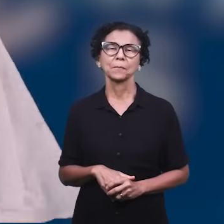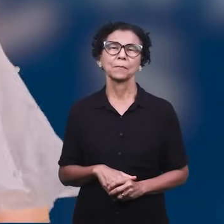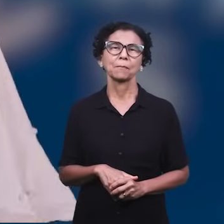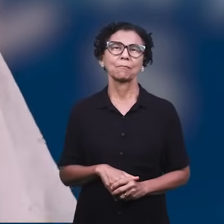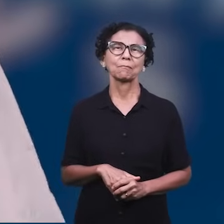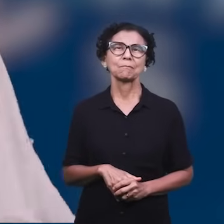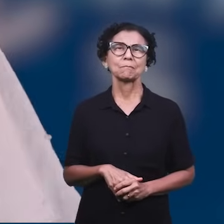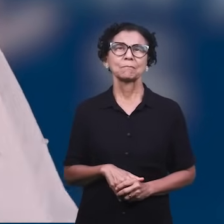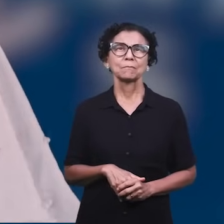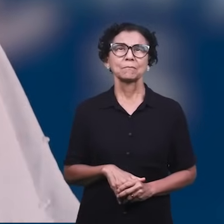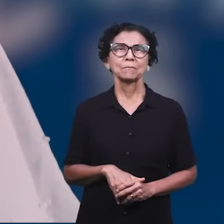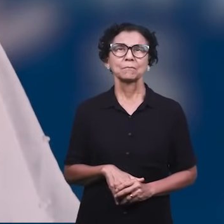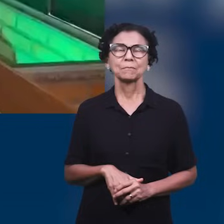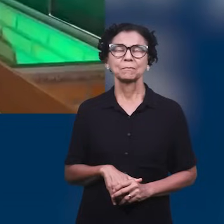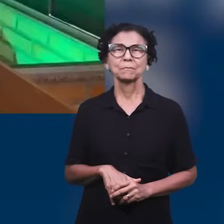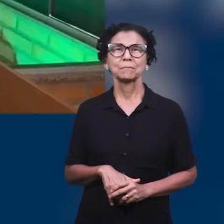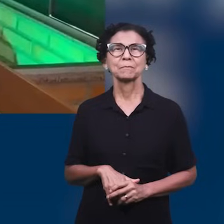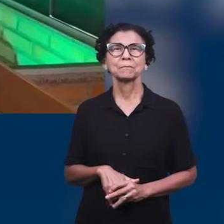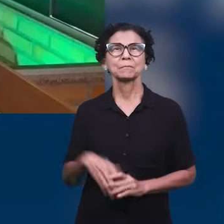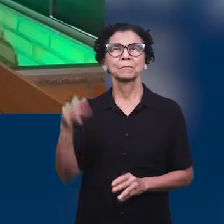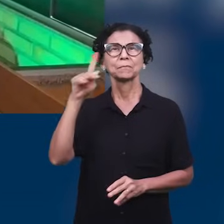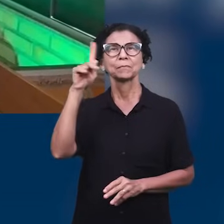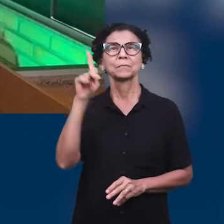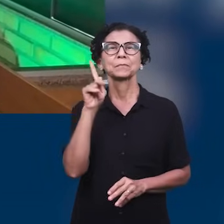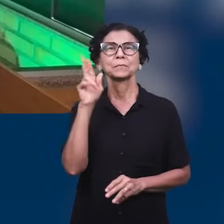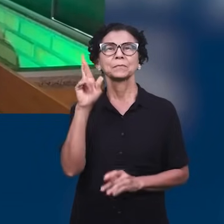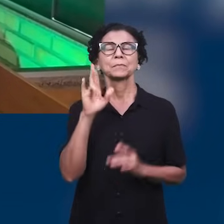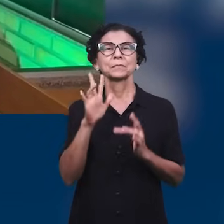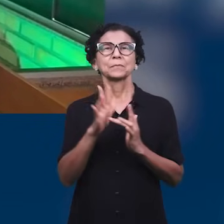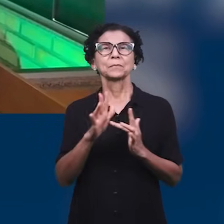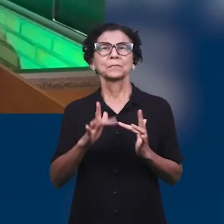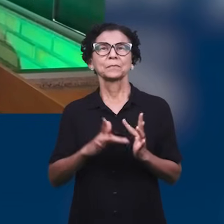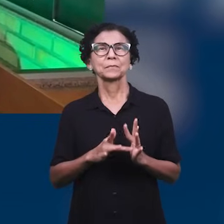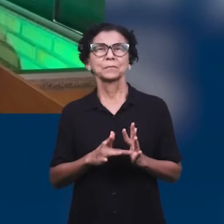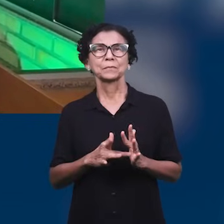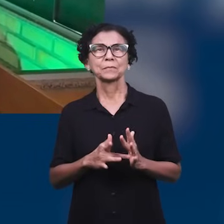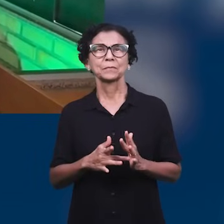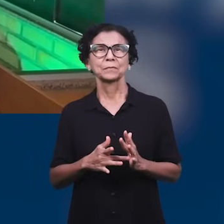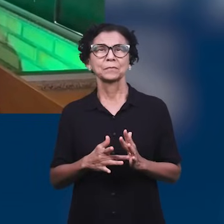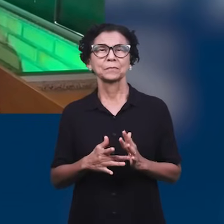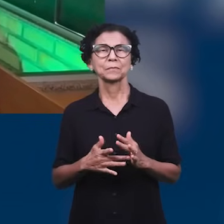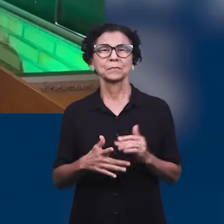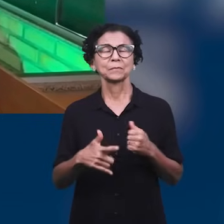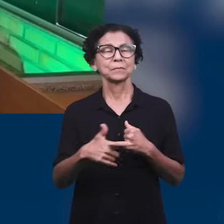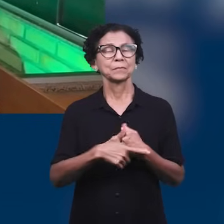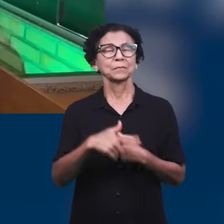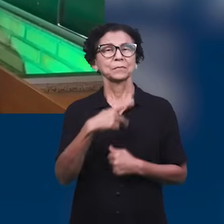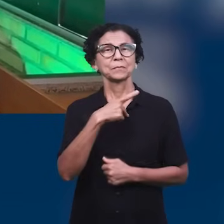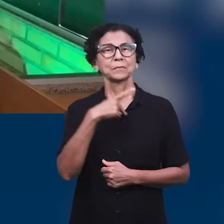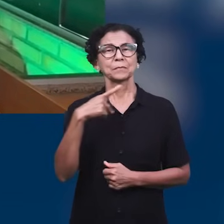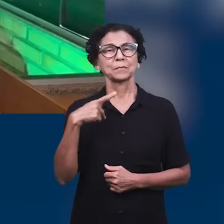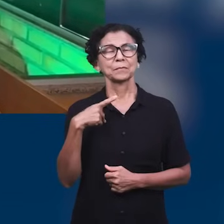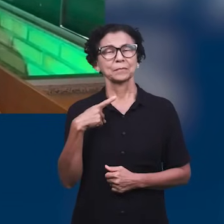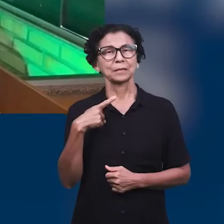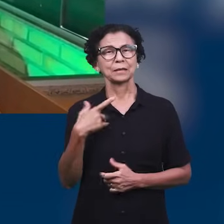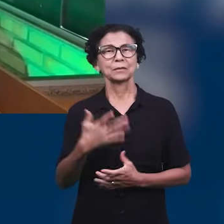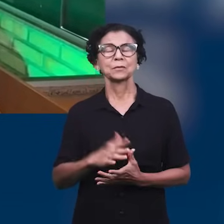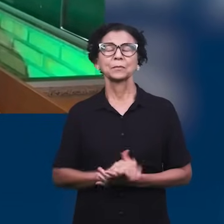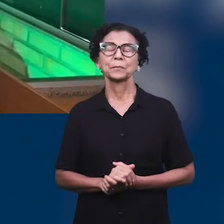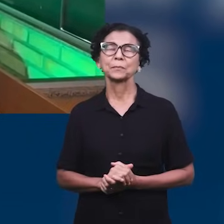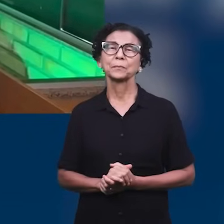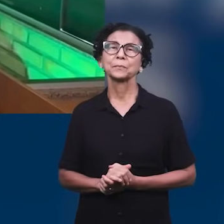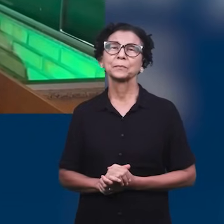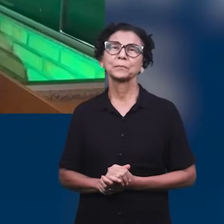pra gente como é que foi essa bênção em Roraima. A paz do Senhor, irmãos, eu sou o pastor Flávio Ximenes, aqui da região de